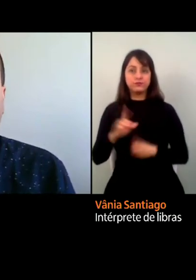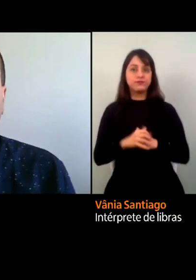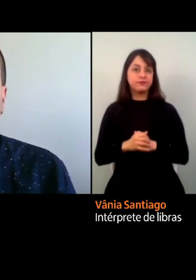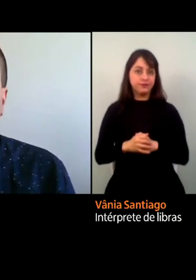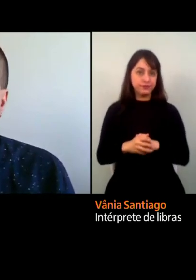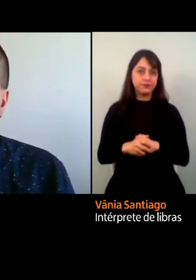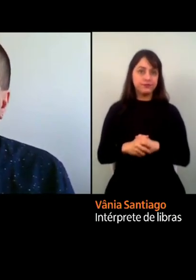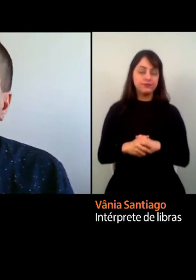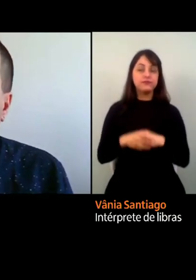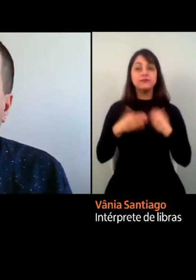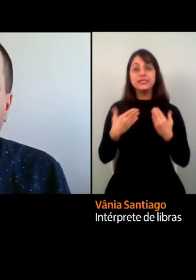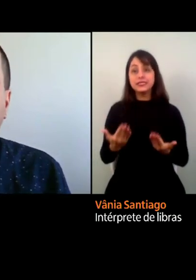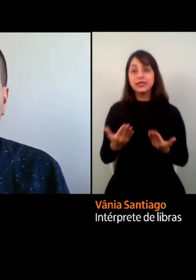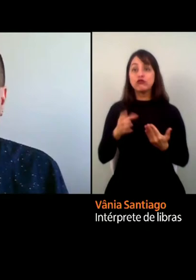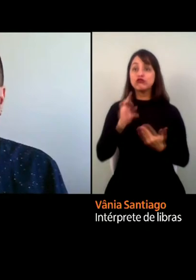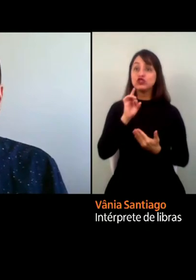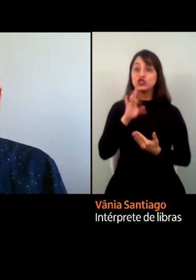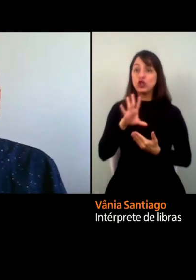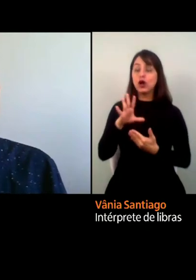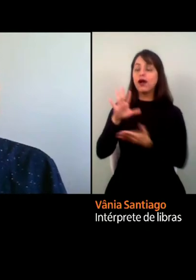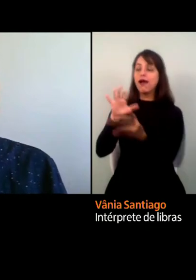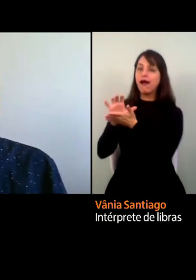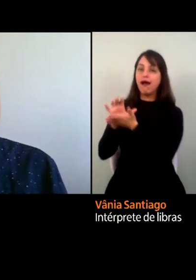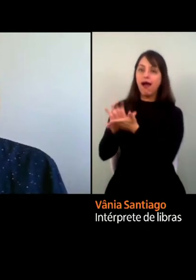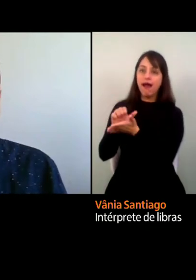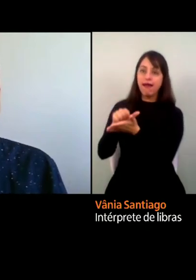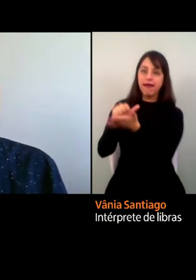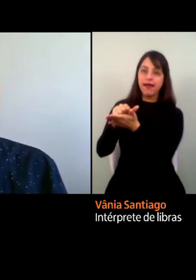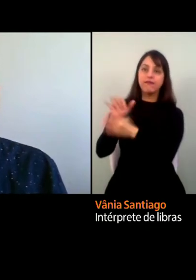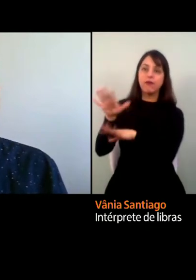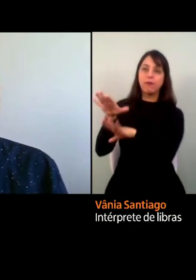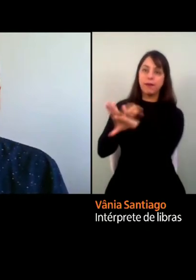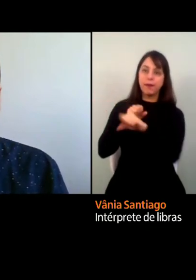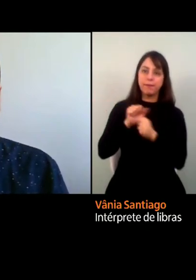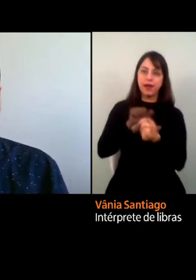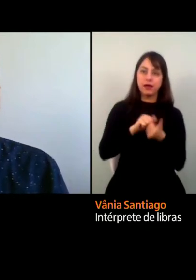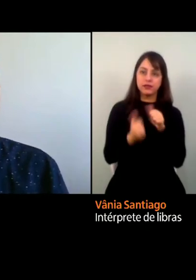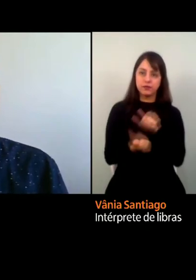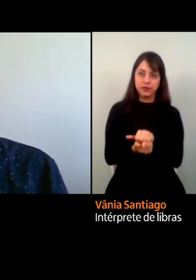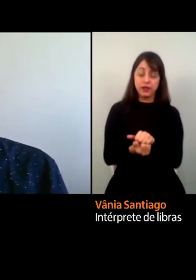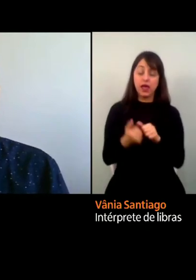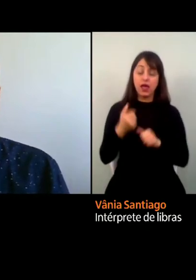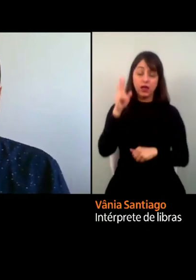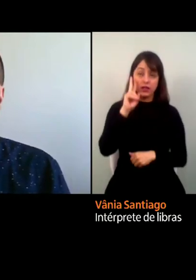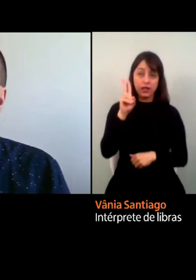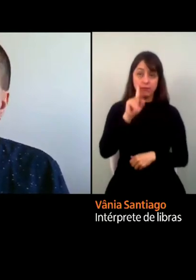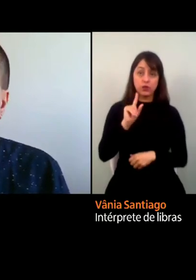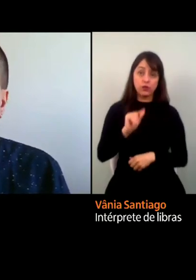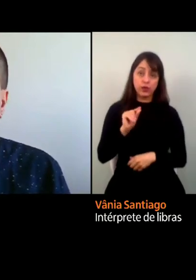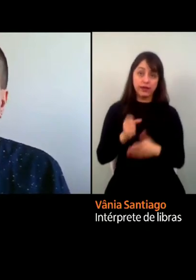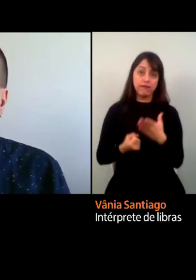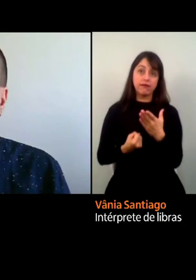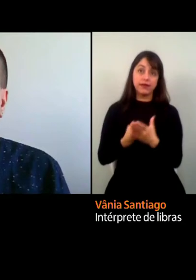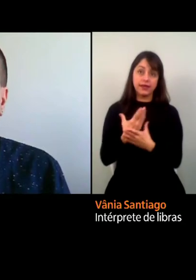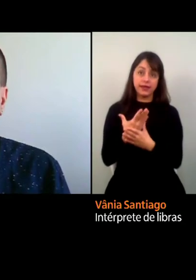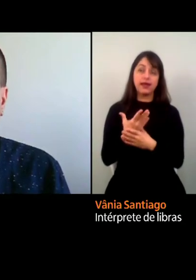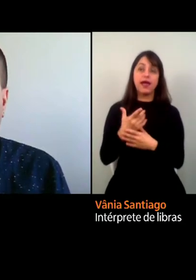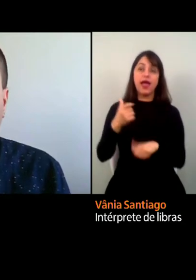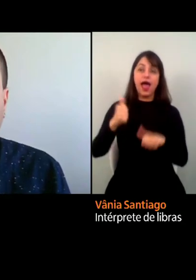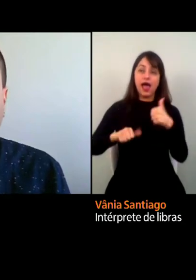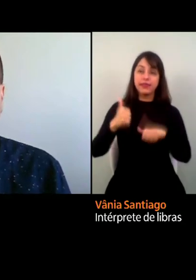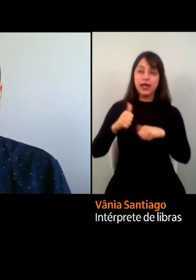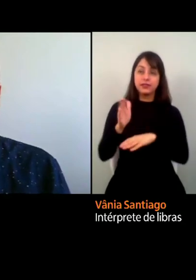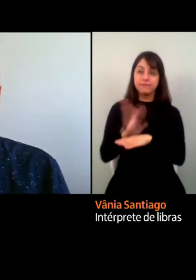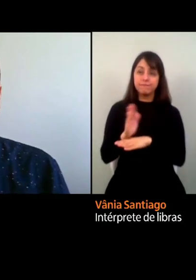Como síntese apropriada para um cinema de arquivo, lembro uma feliz formulação gerada na análise do filme Nostalgia, de